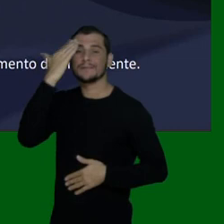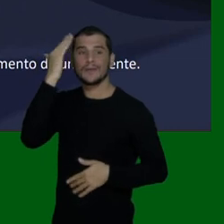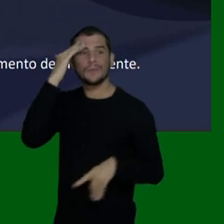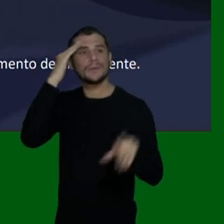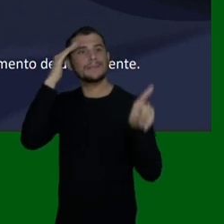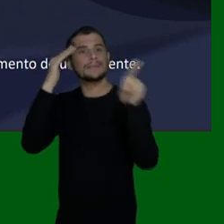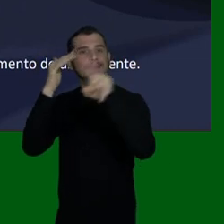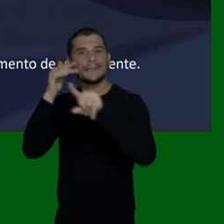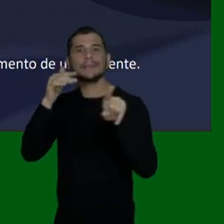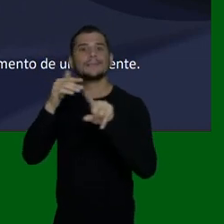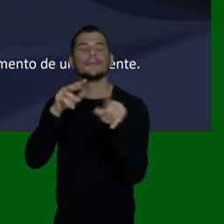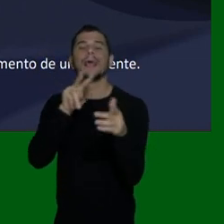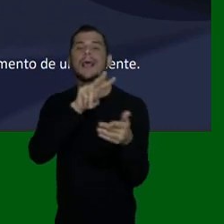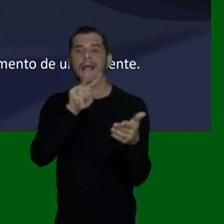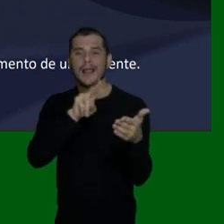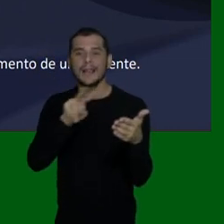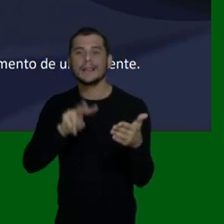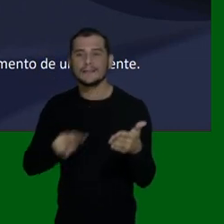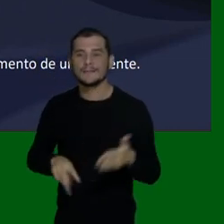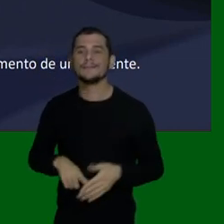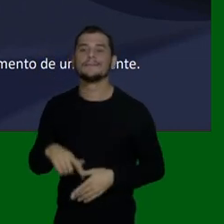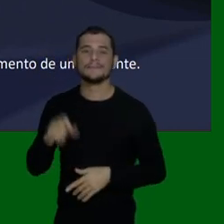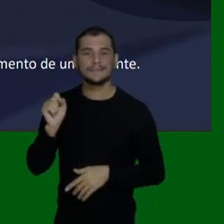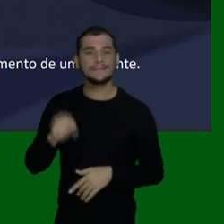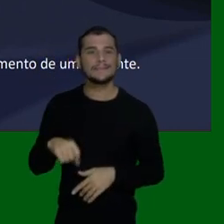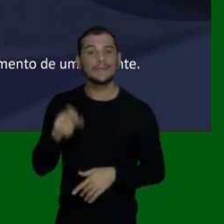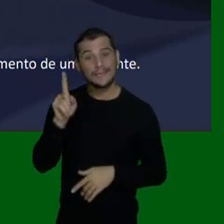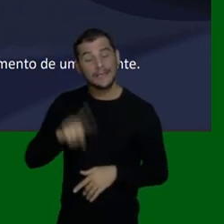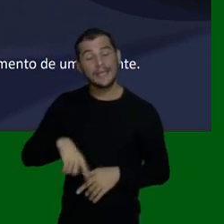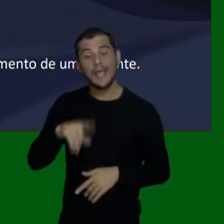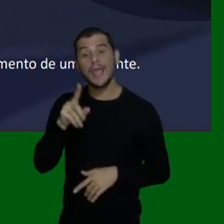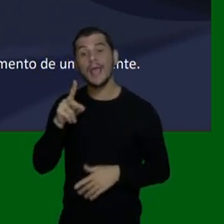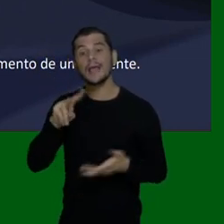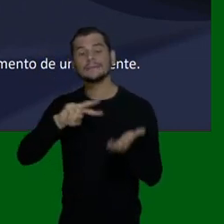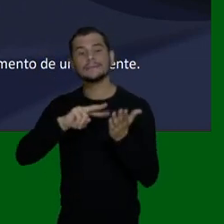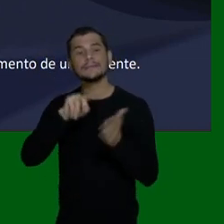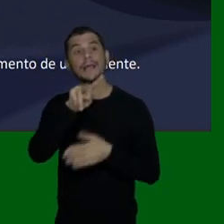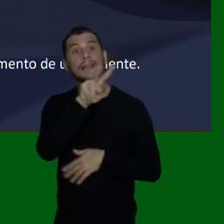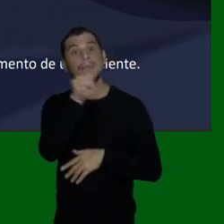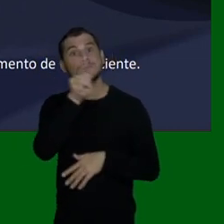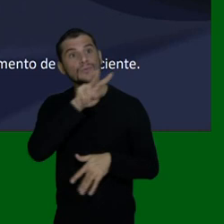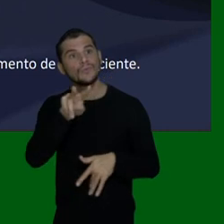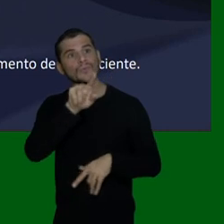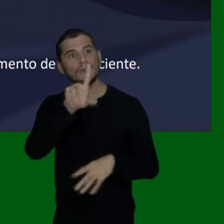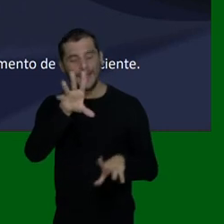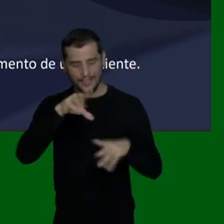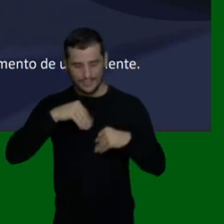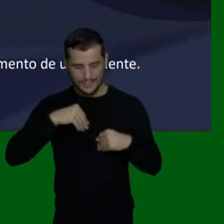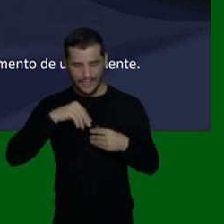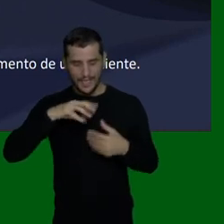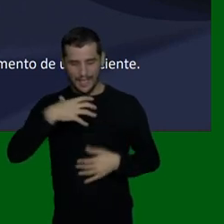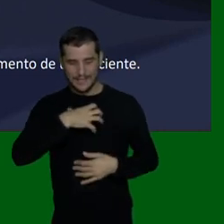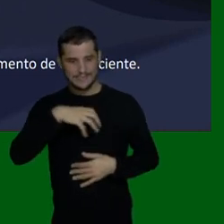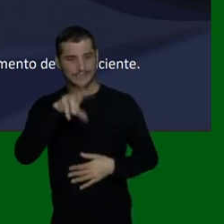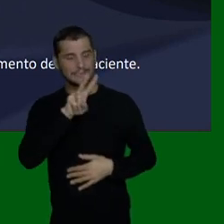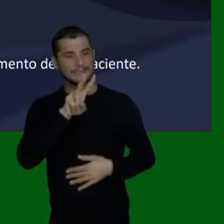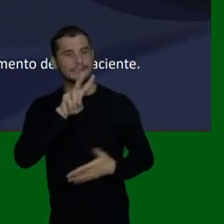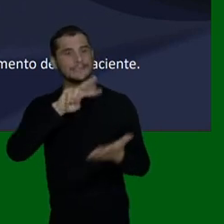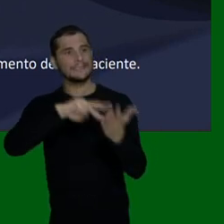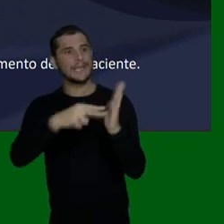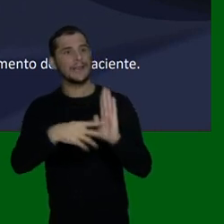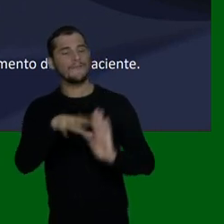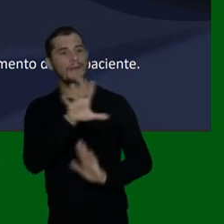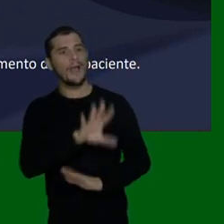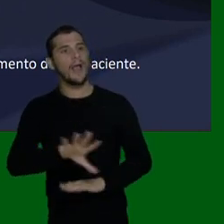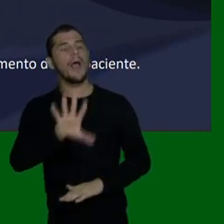escreveu lembram que eu falei leitura com significado o lugar que eu estou a